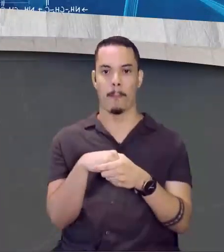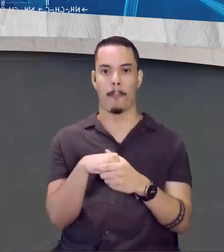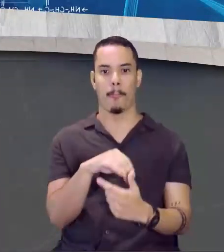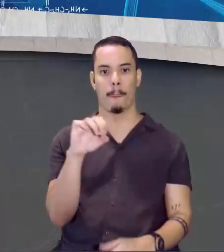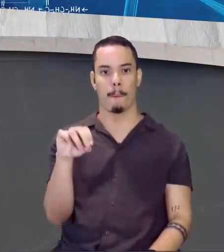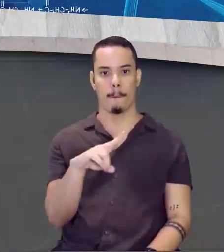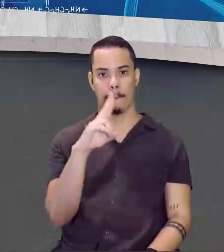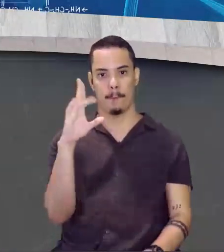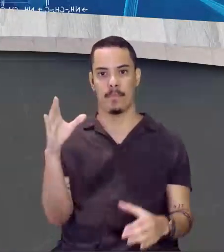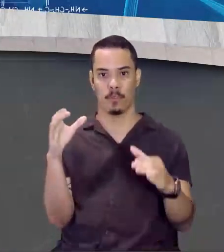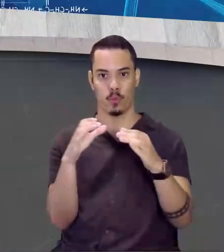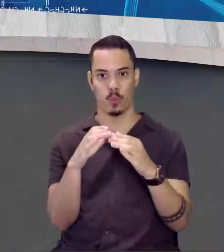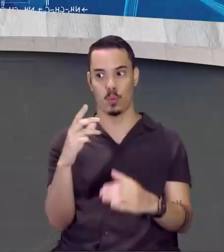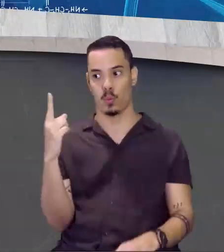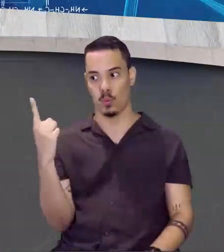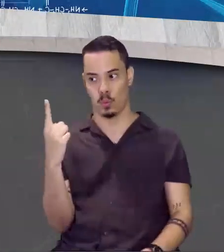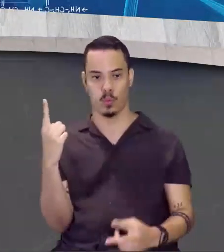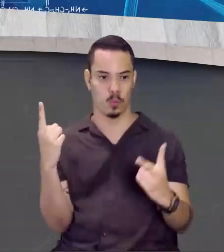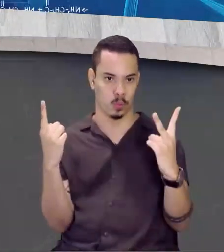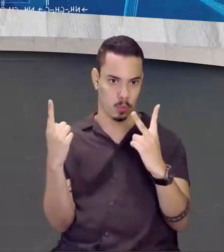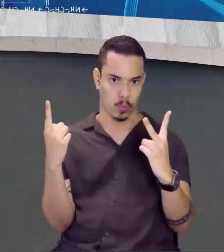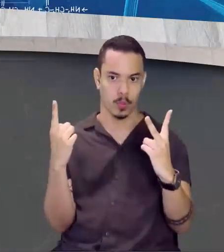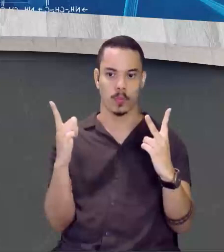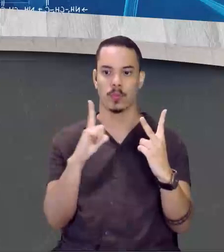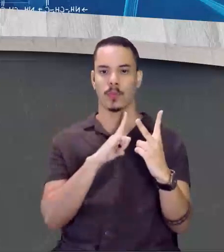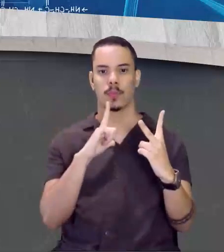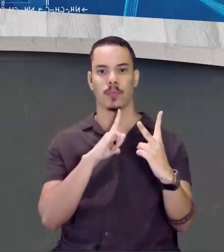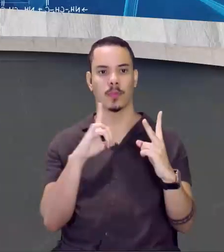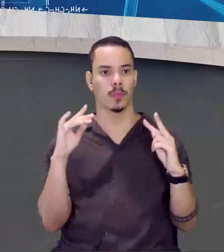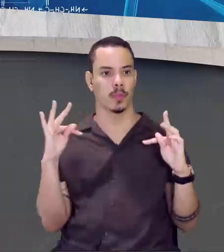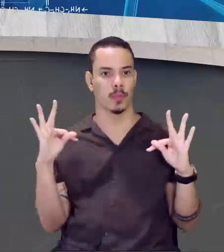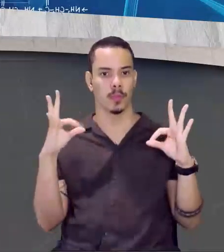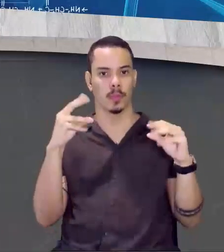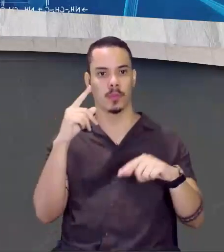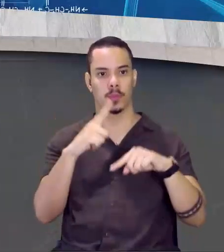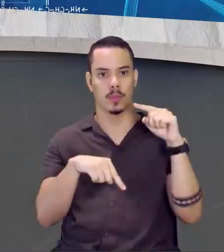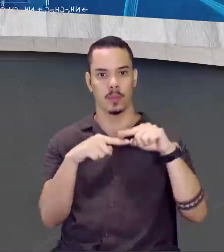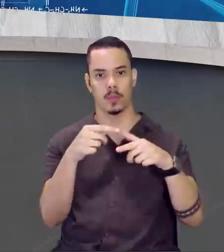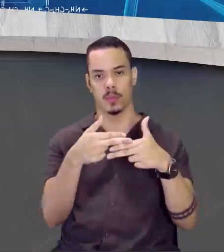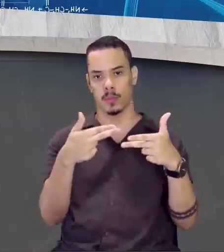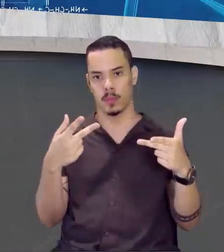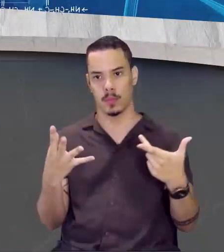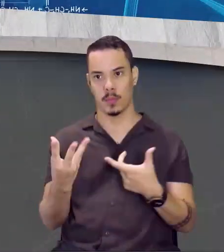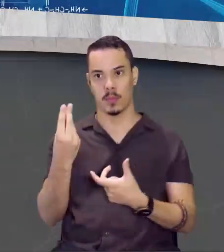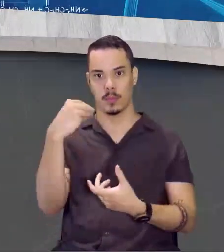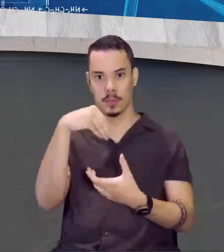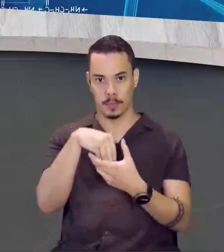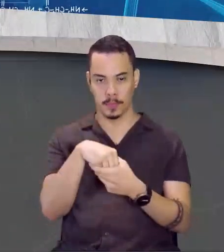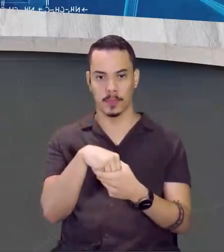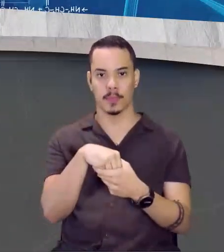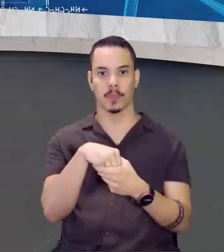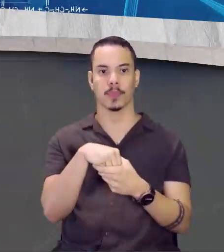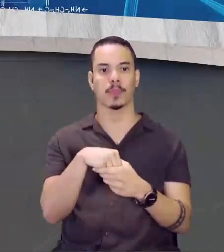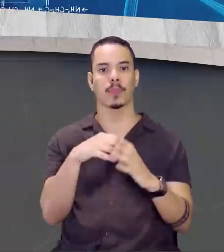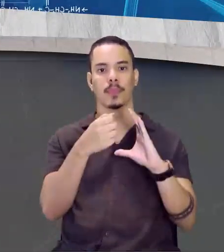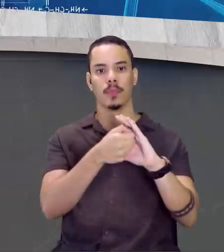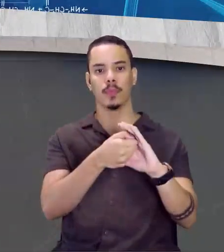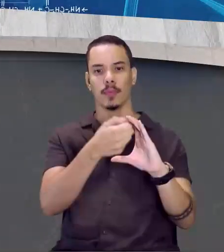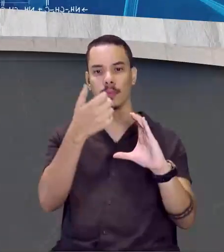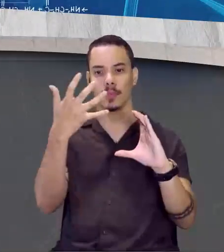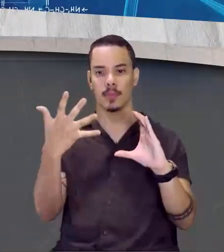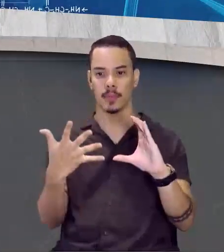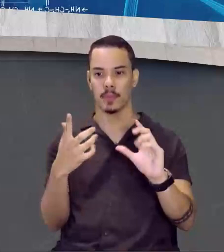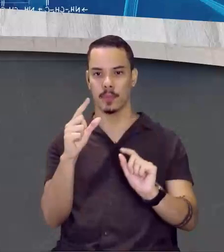do grupo 1 e 2, você tem todos os elementos de transição externa,